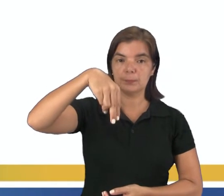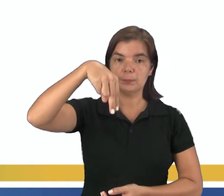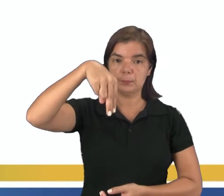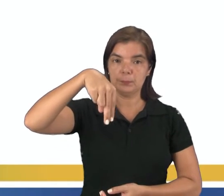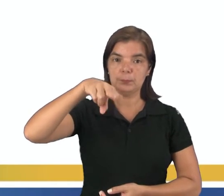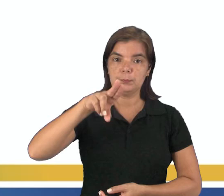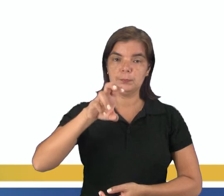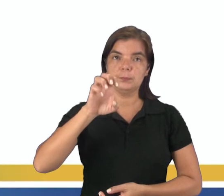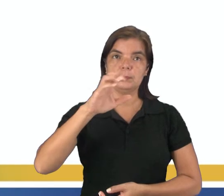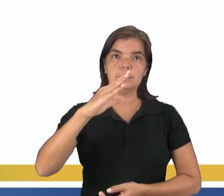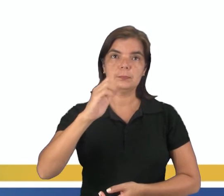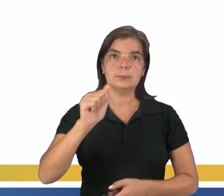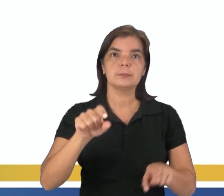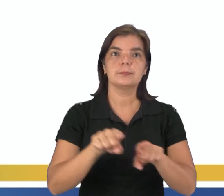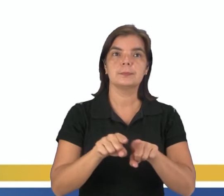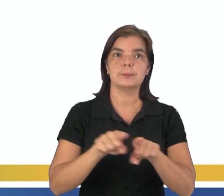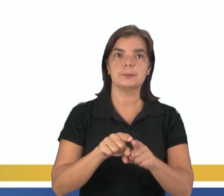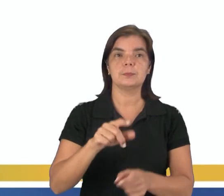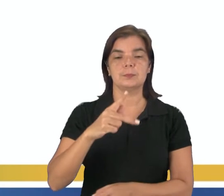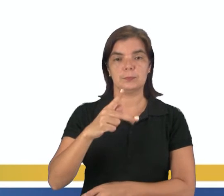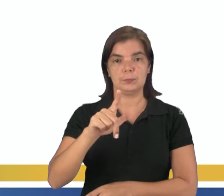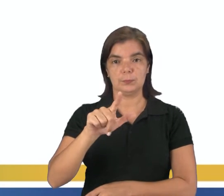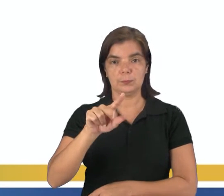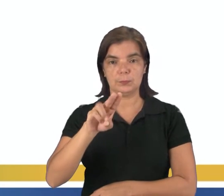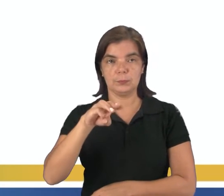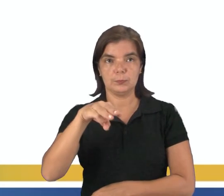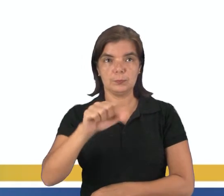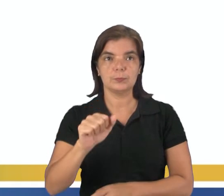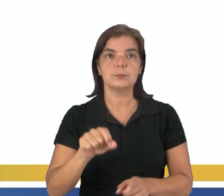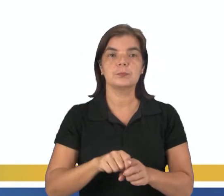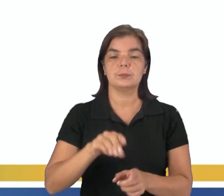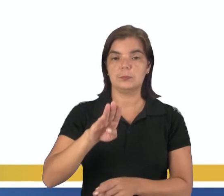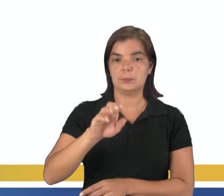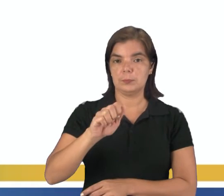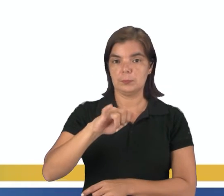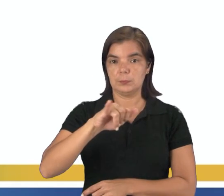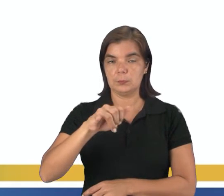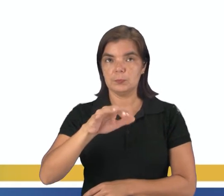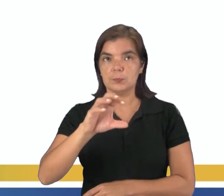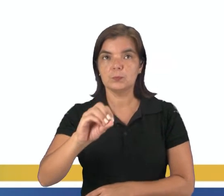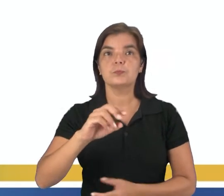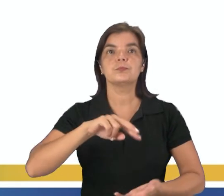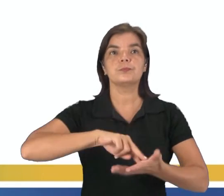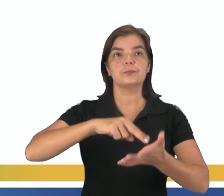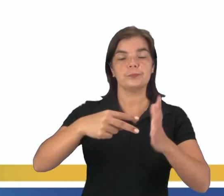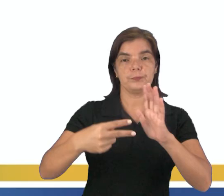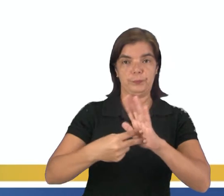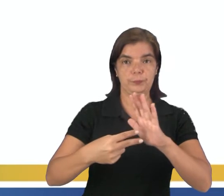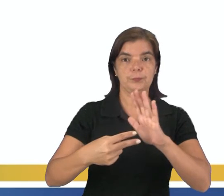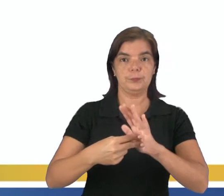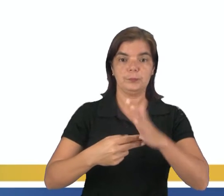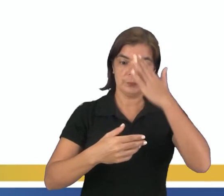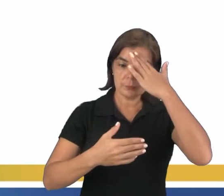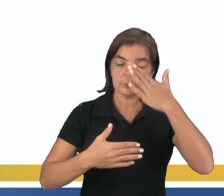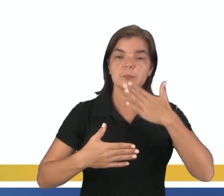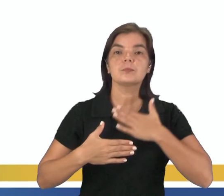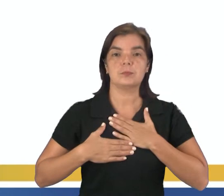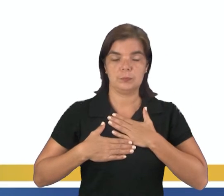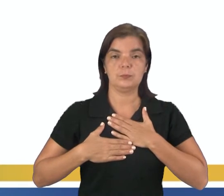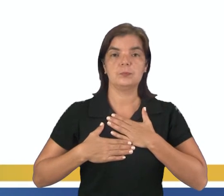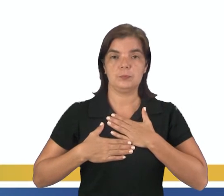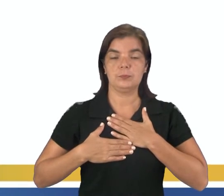Muñeca, pluma e barro. La muñeca seria a parte do corpo, né?